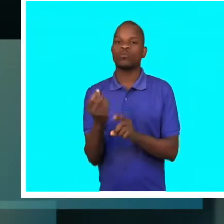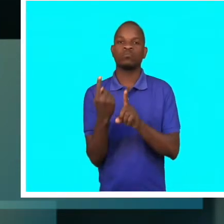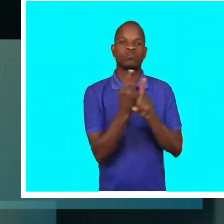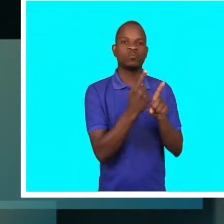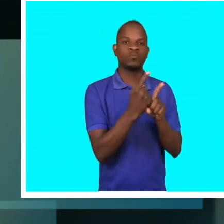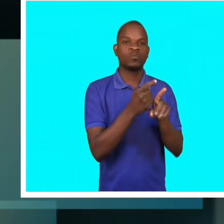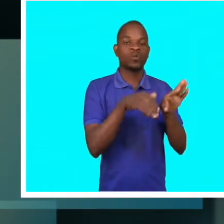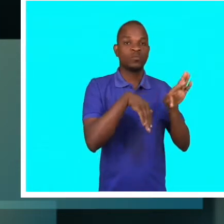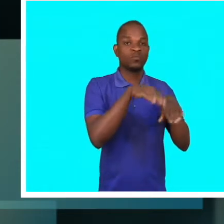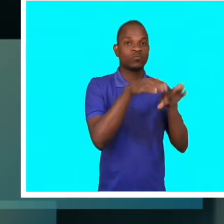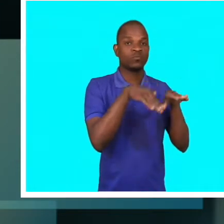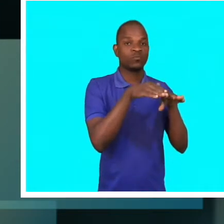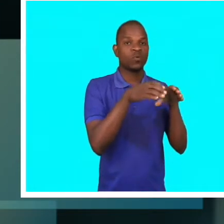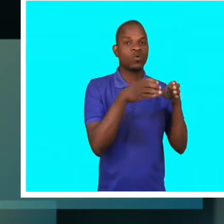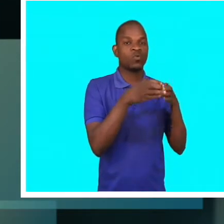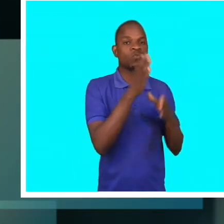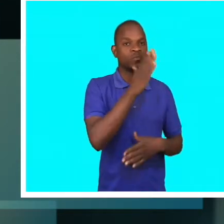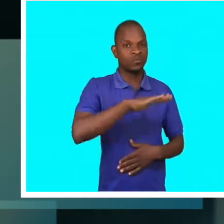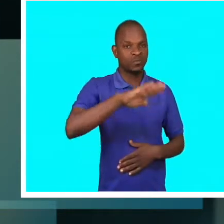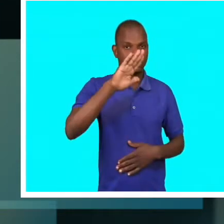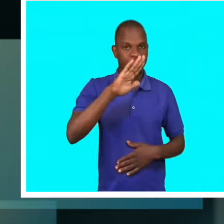seleção nacional. Nove titulares.